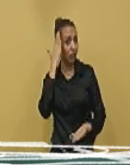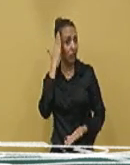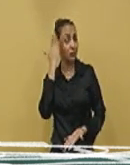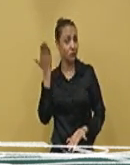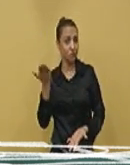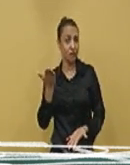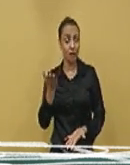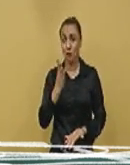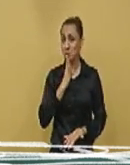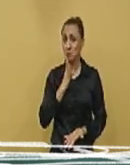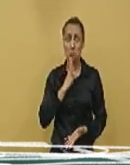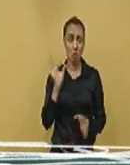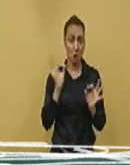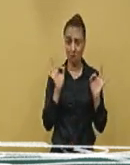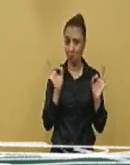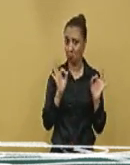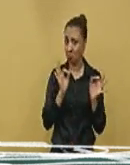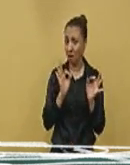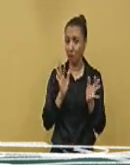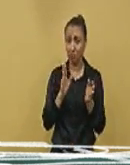Eu desconheço esse comentário. Né?